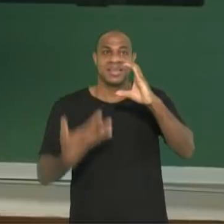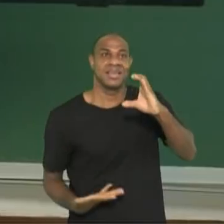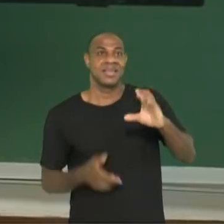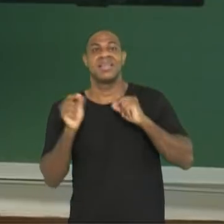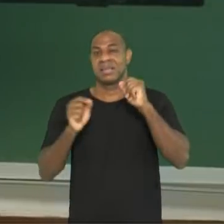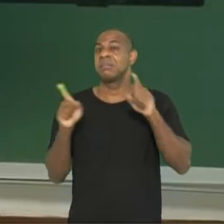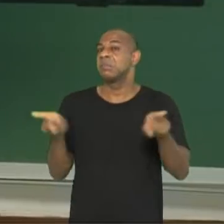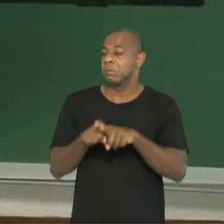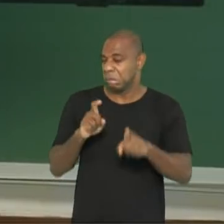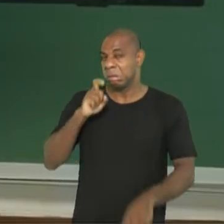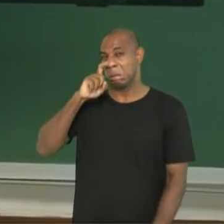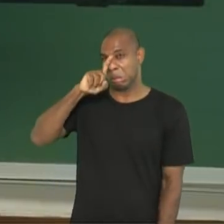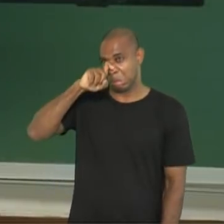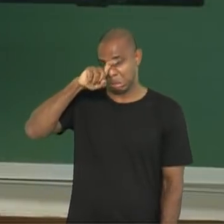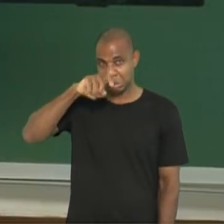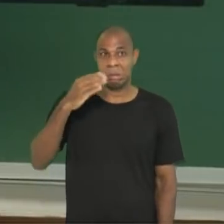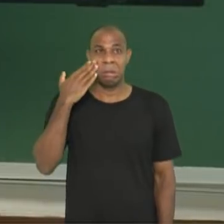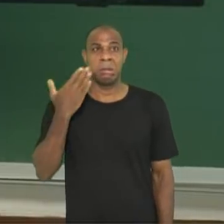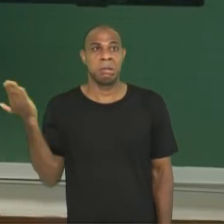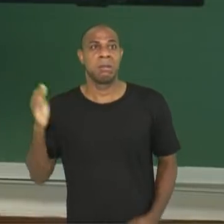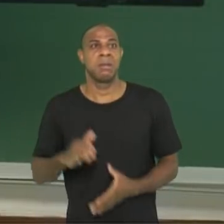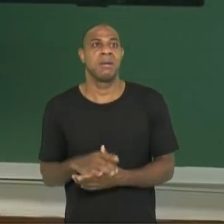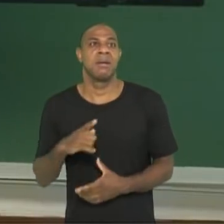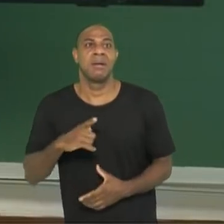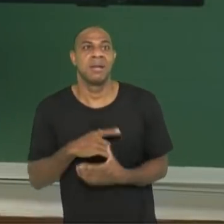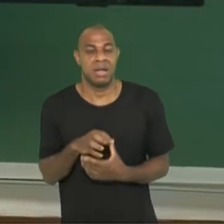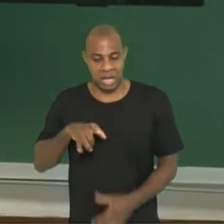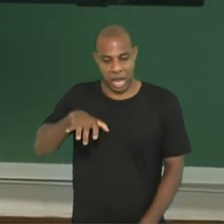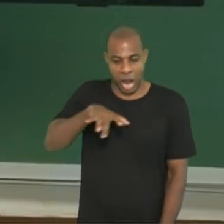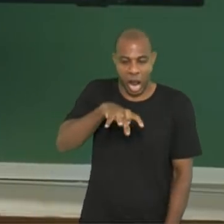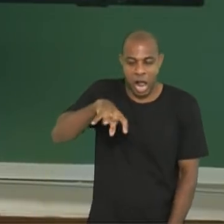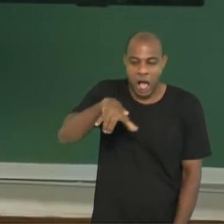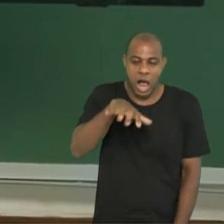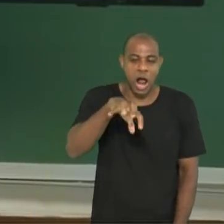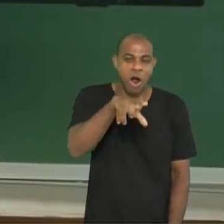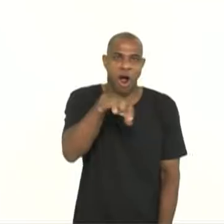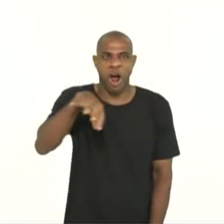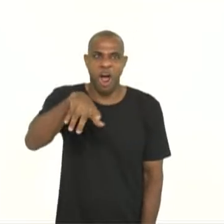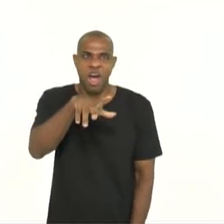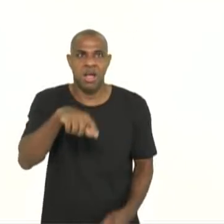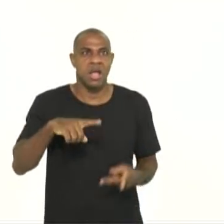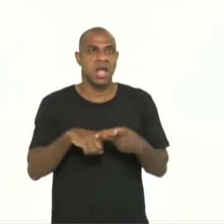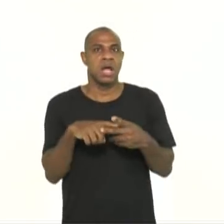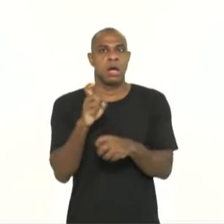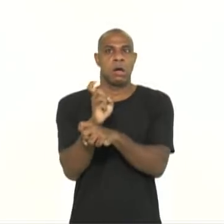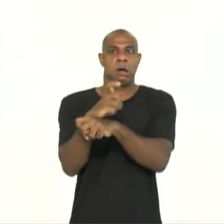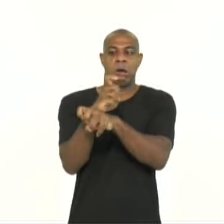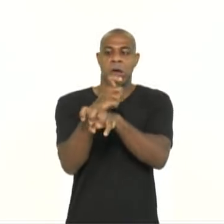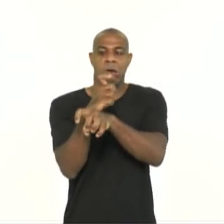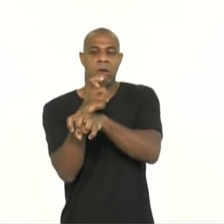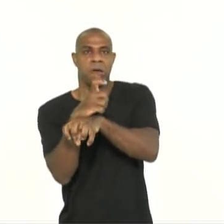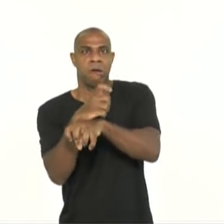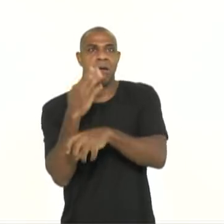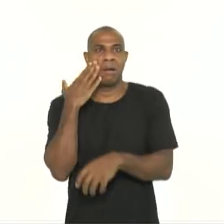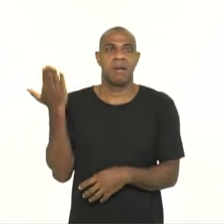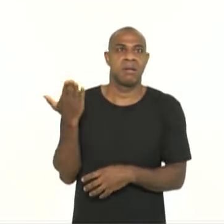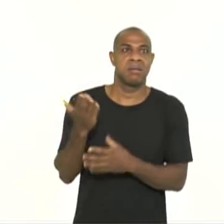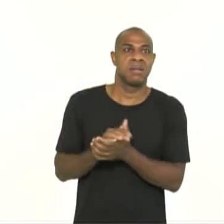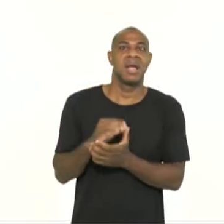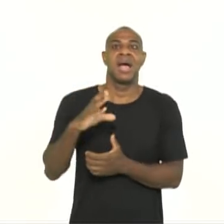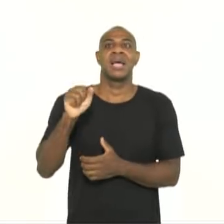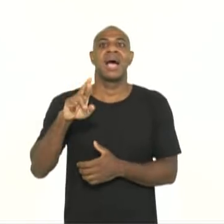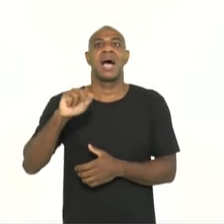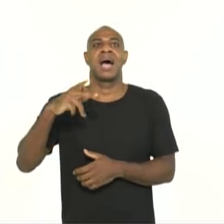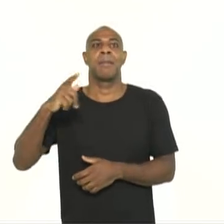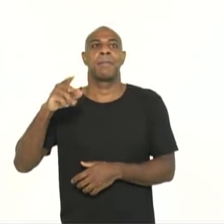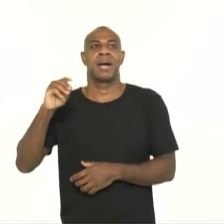pouco perigosas também. Nós temos nesse grupo as aranhas, os escorpiões, os carrapatos